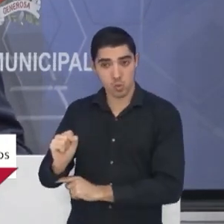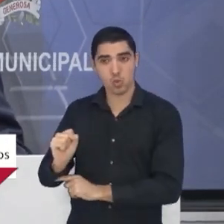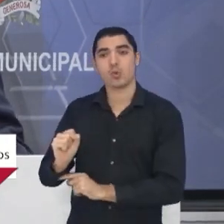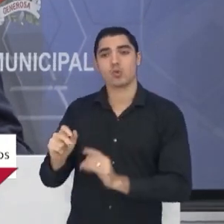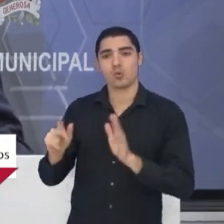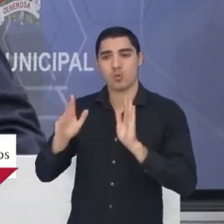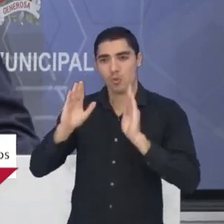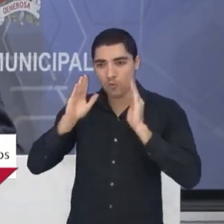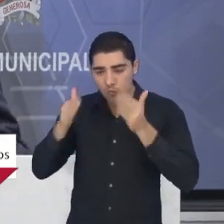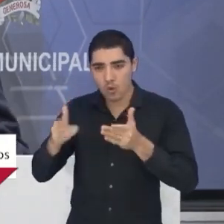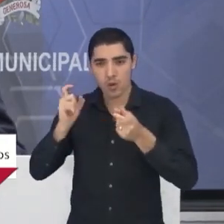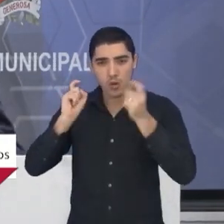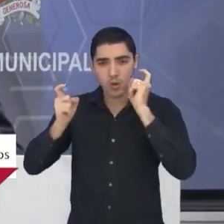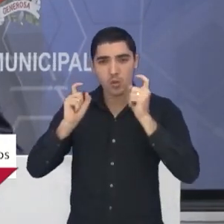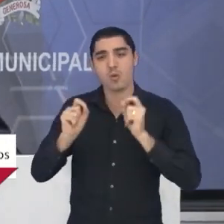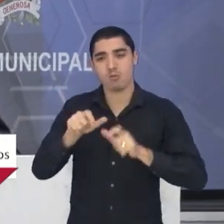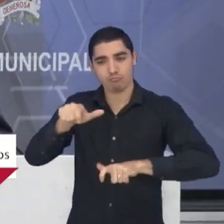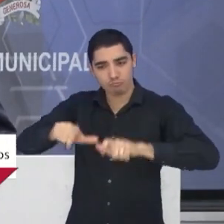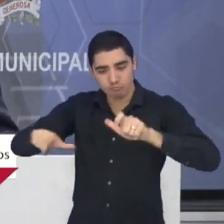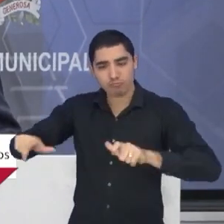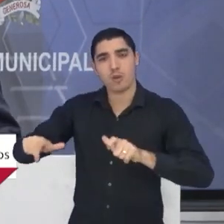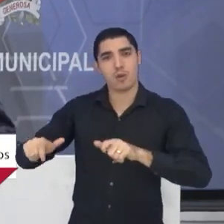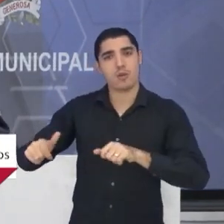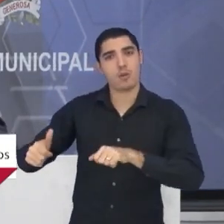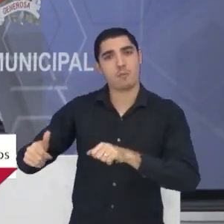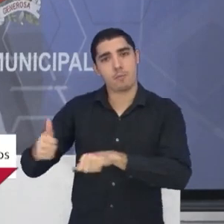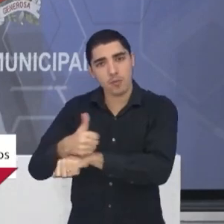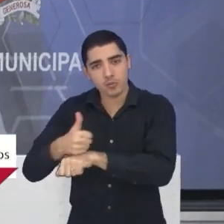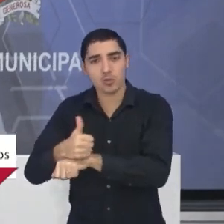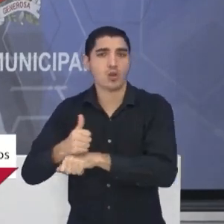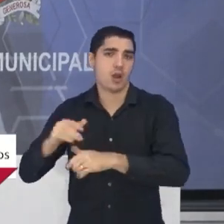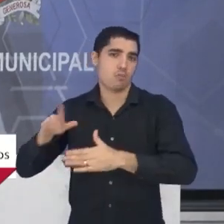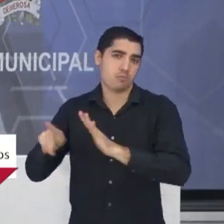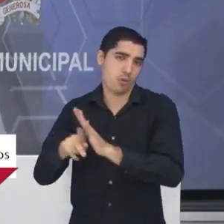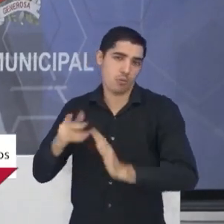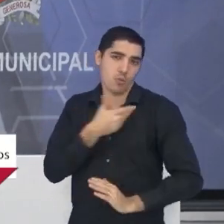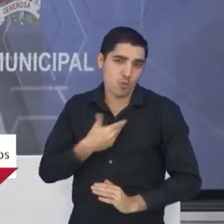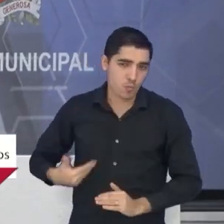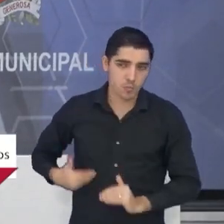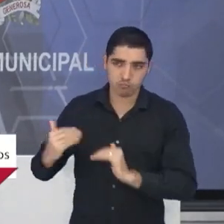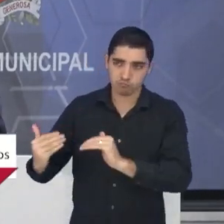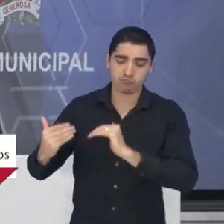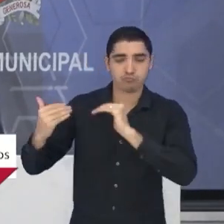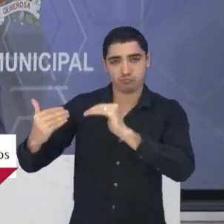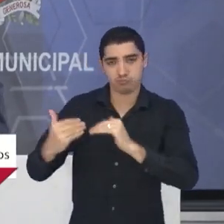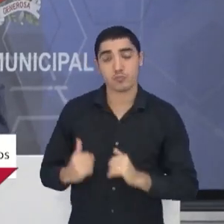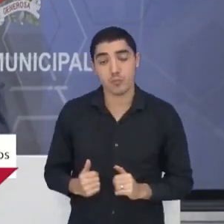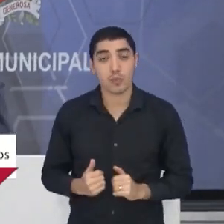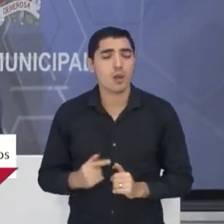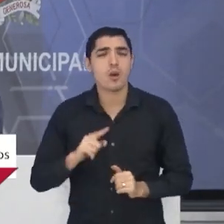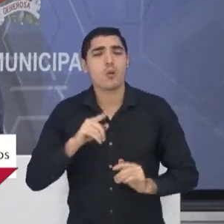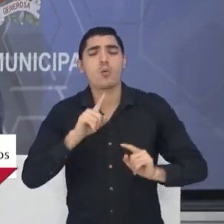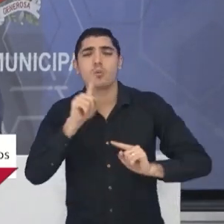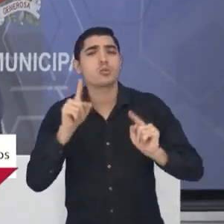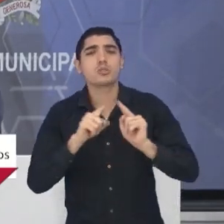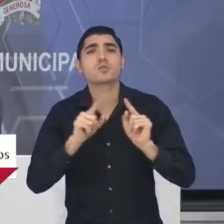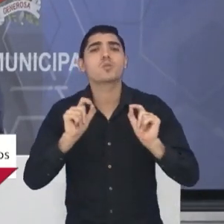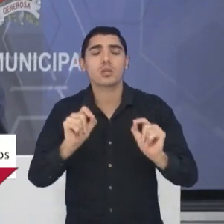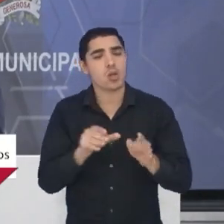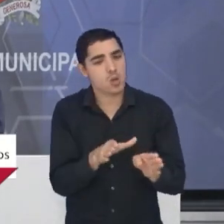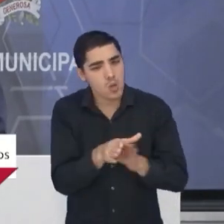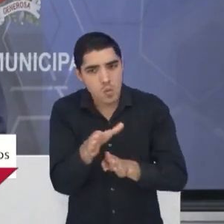políticos e públicos Neste ano o nosso encontro tem como propósito orientar os gestores